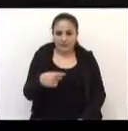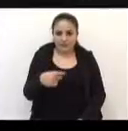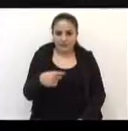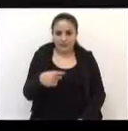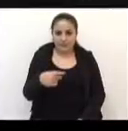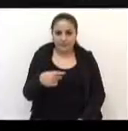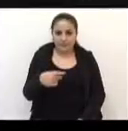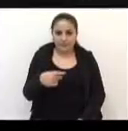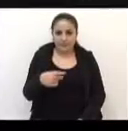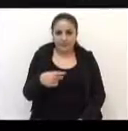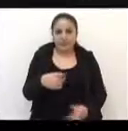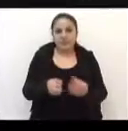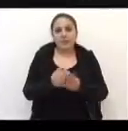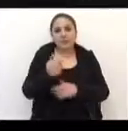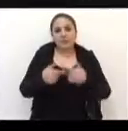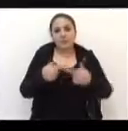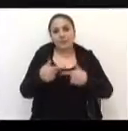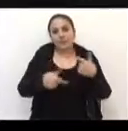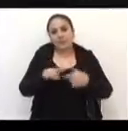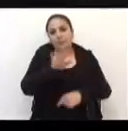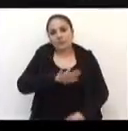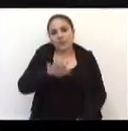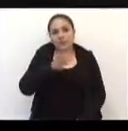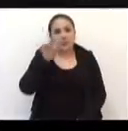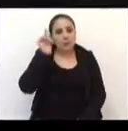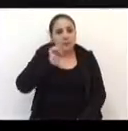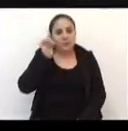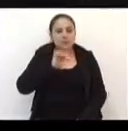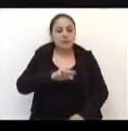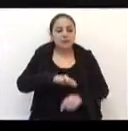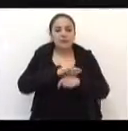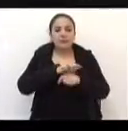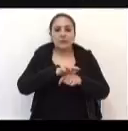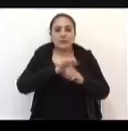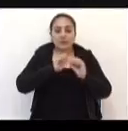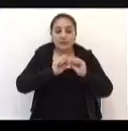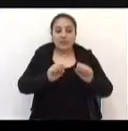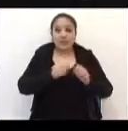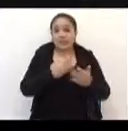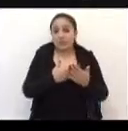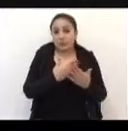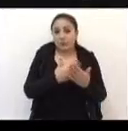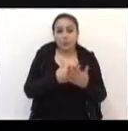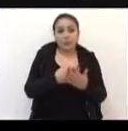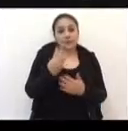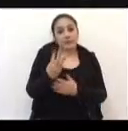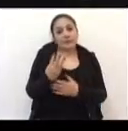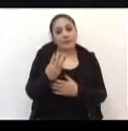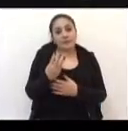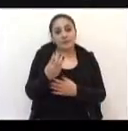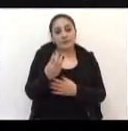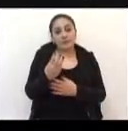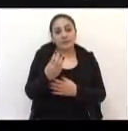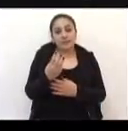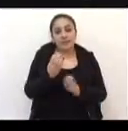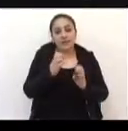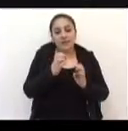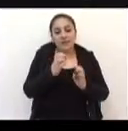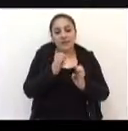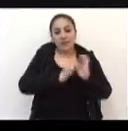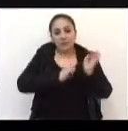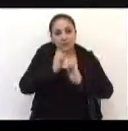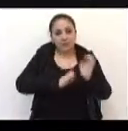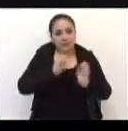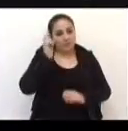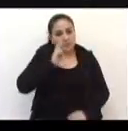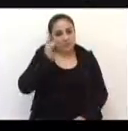encaminhar à Secretaria de Serviços Gerais para que o secretário estude uma das 3 empresas que faz transporte de Passo Fundo se credencia para fazer aquela